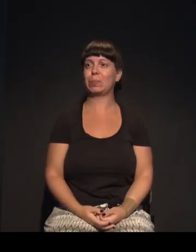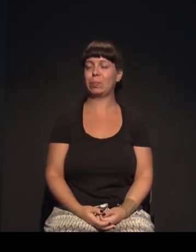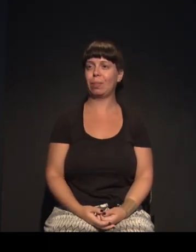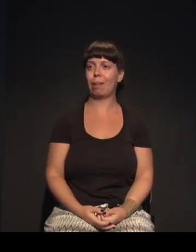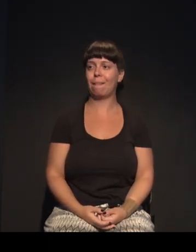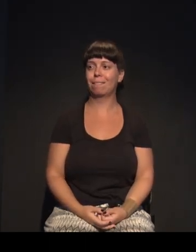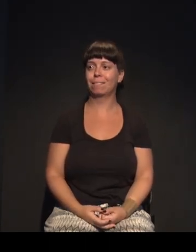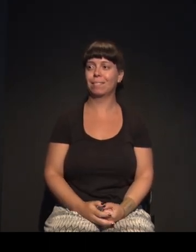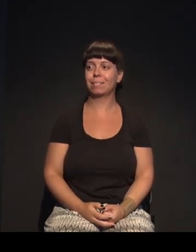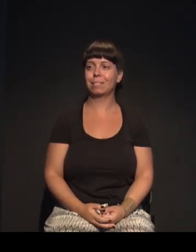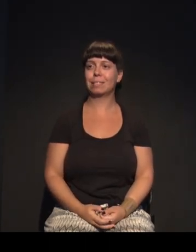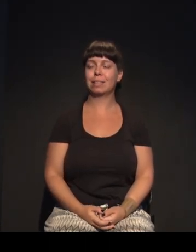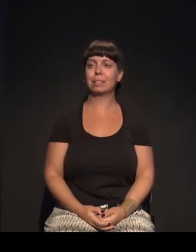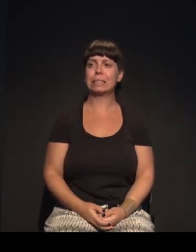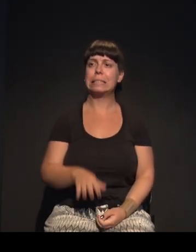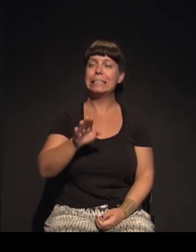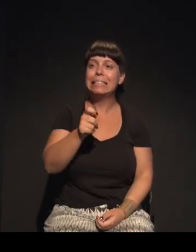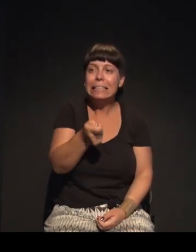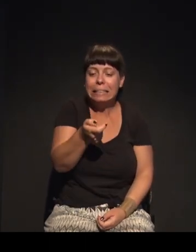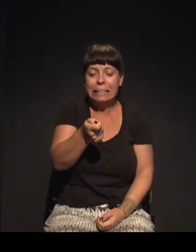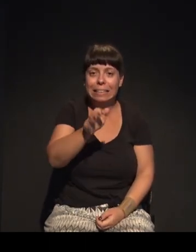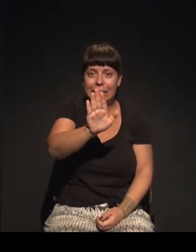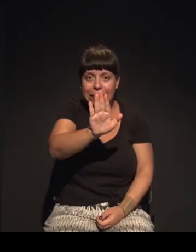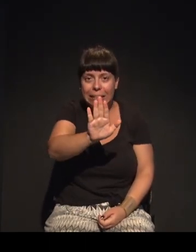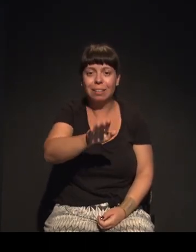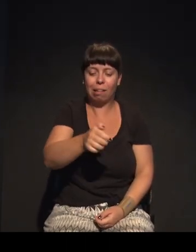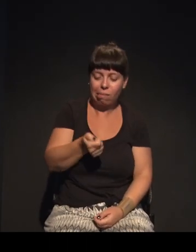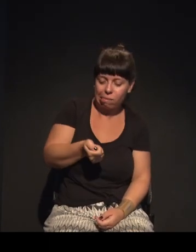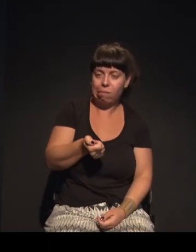são três quilos que né